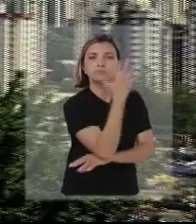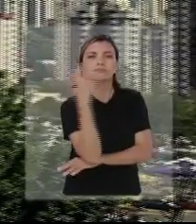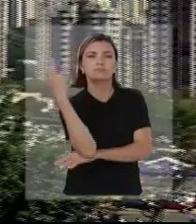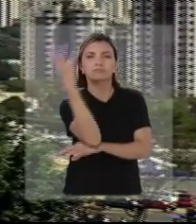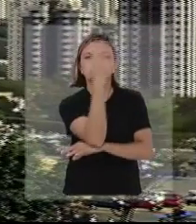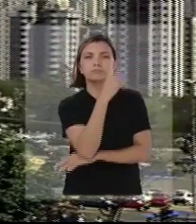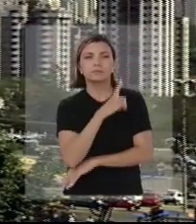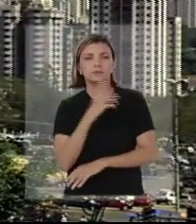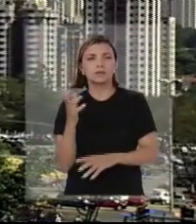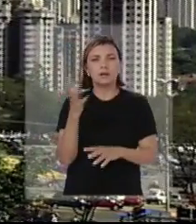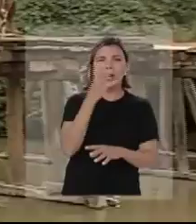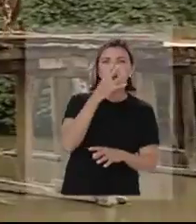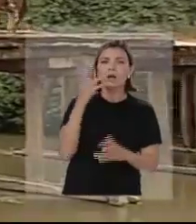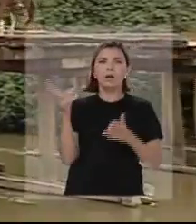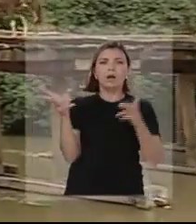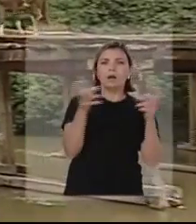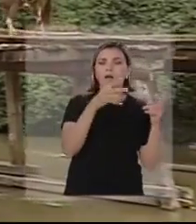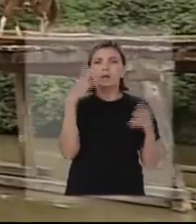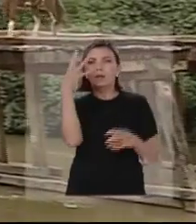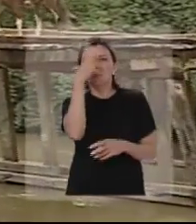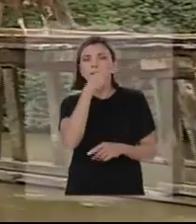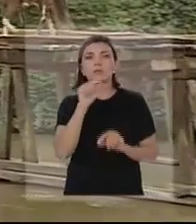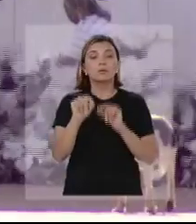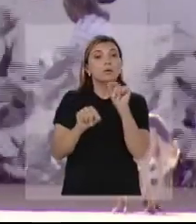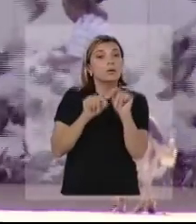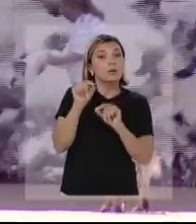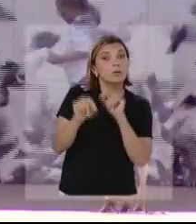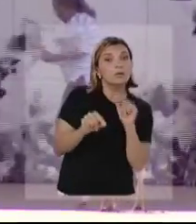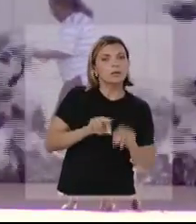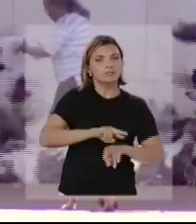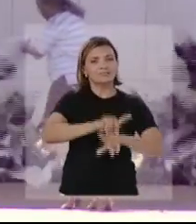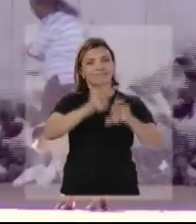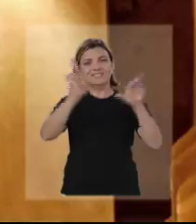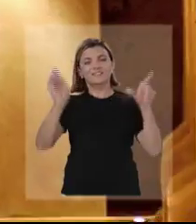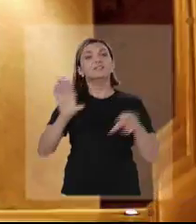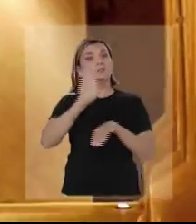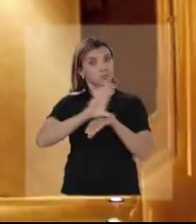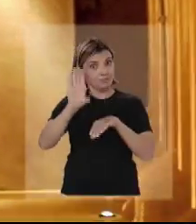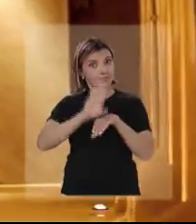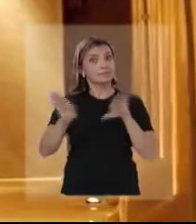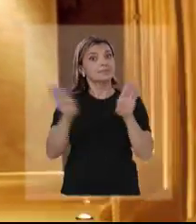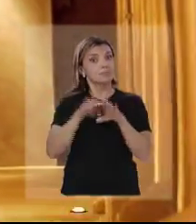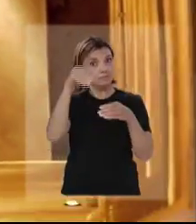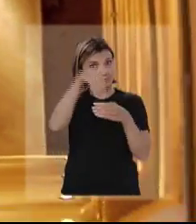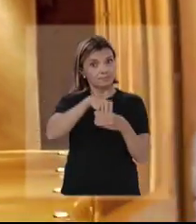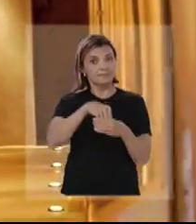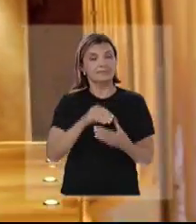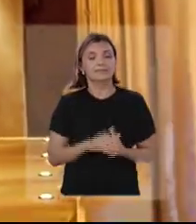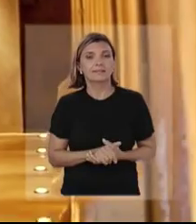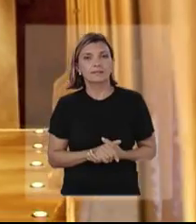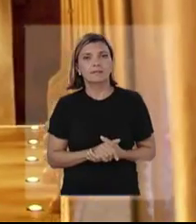Com tanta variedade de cenários, a gente já pode esperar também uma grande diversidade cultural.